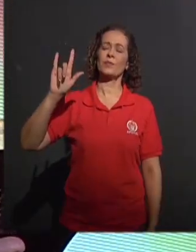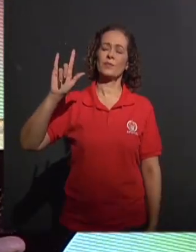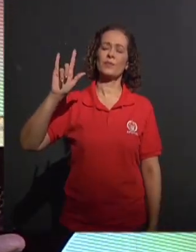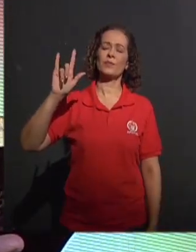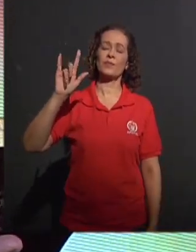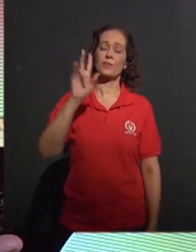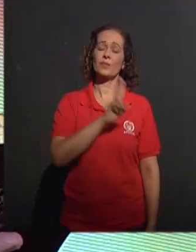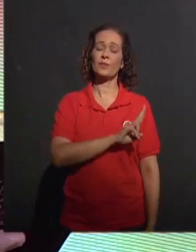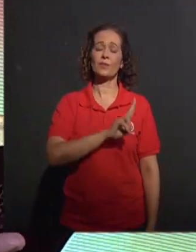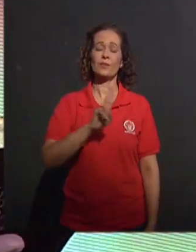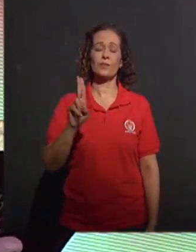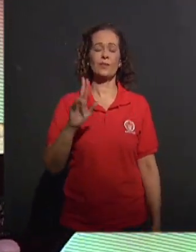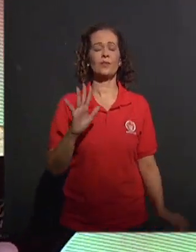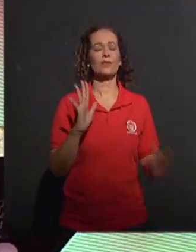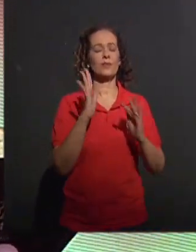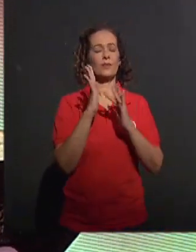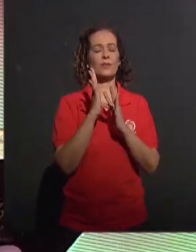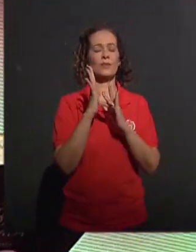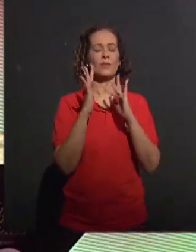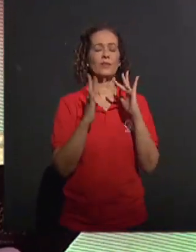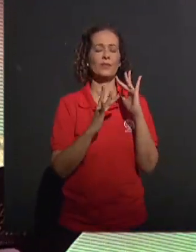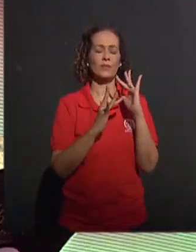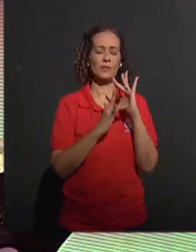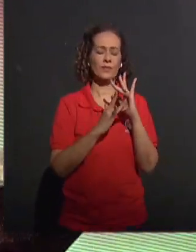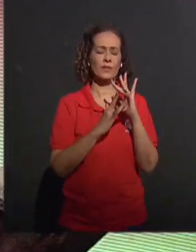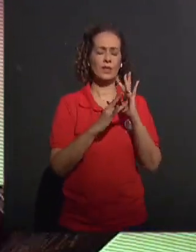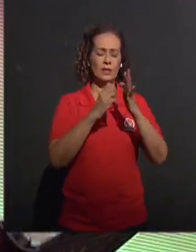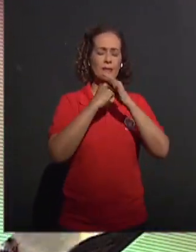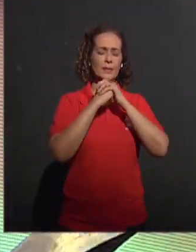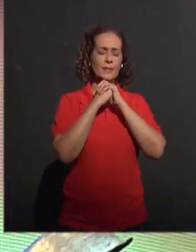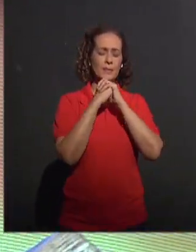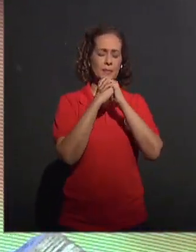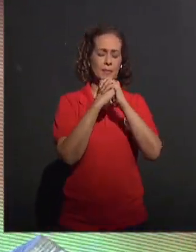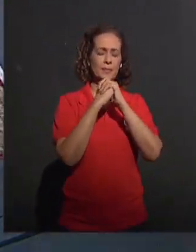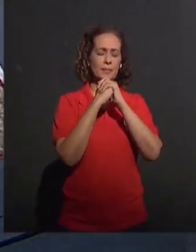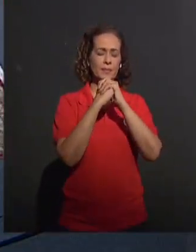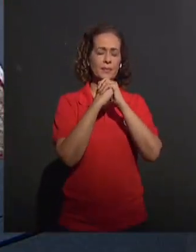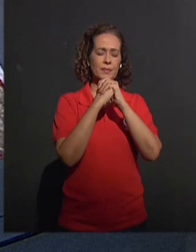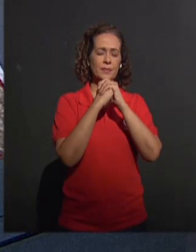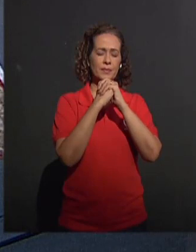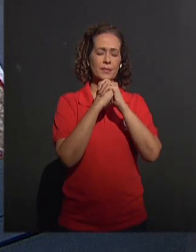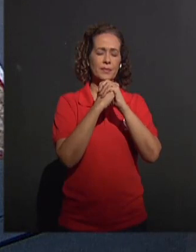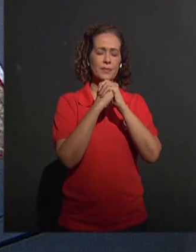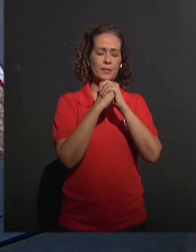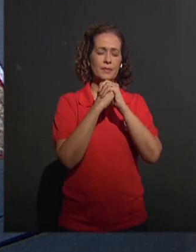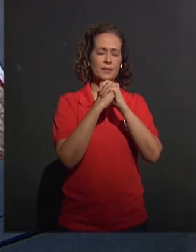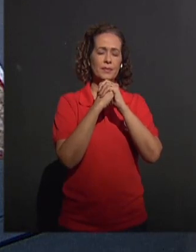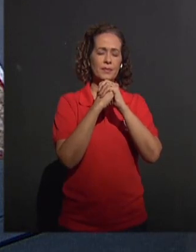No nome de Jesus. Amém. Amém.